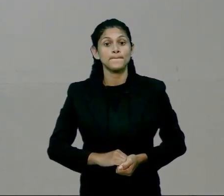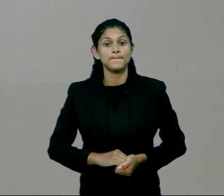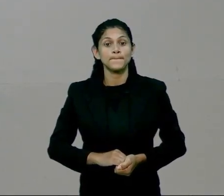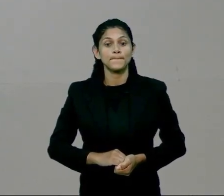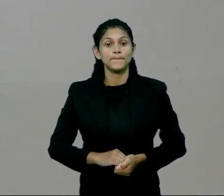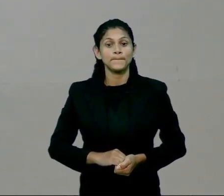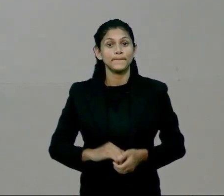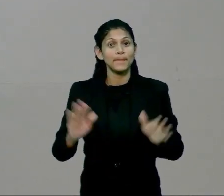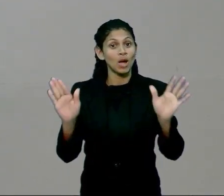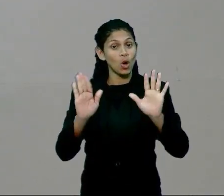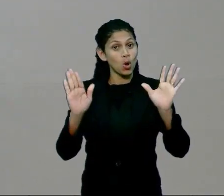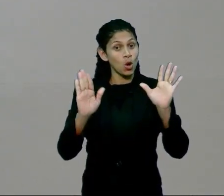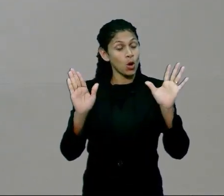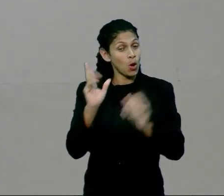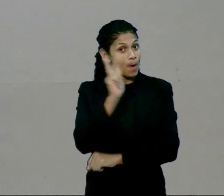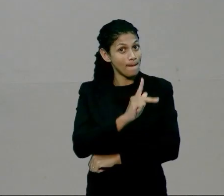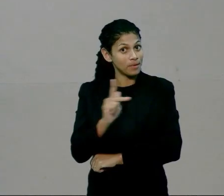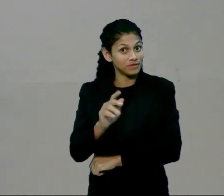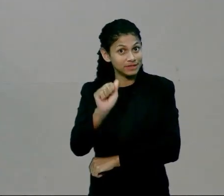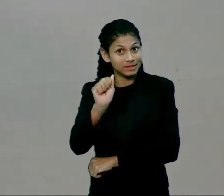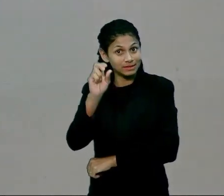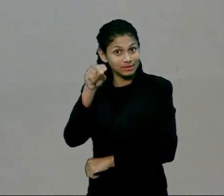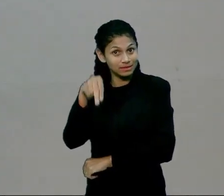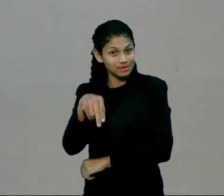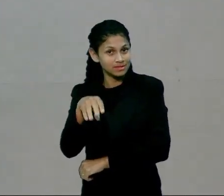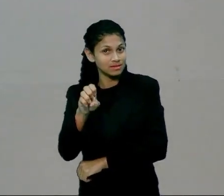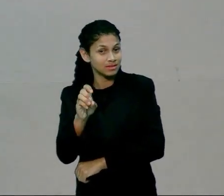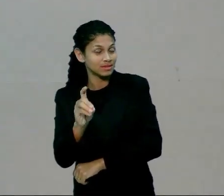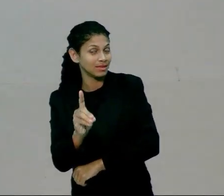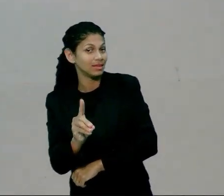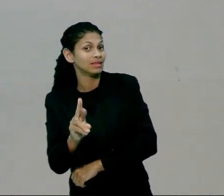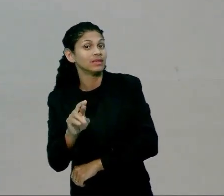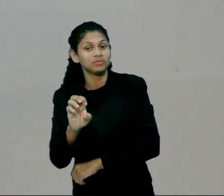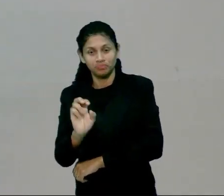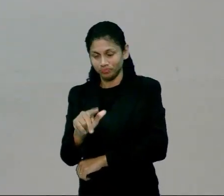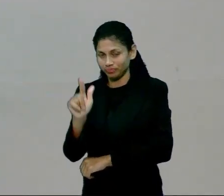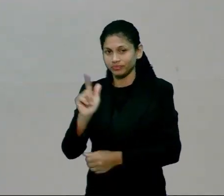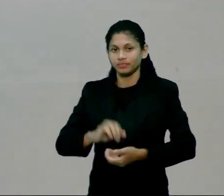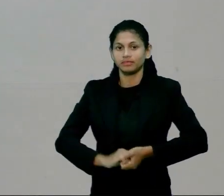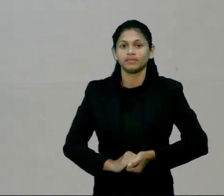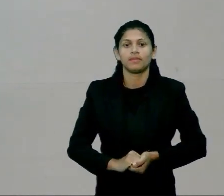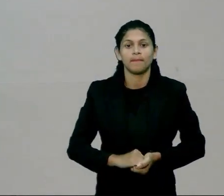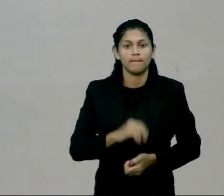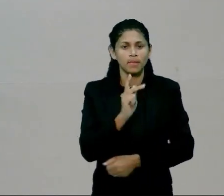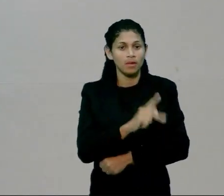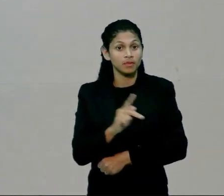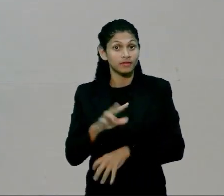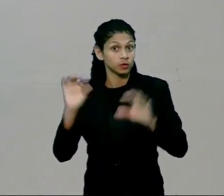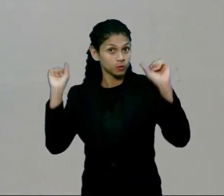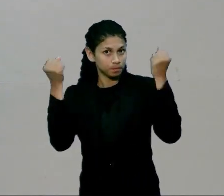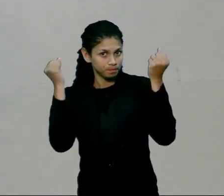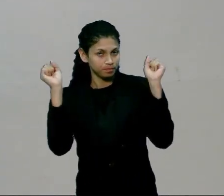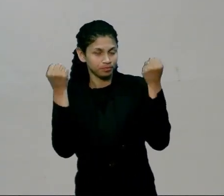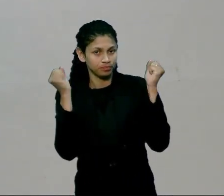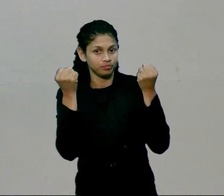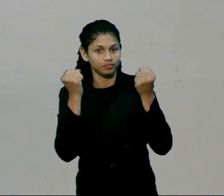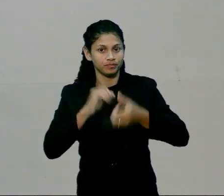E aí, eu sou o André Vasconcelos, professor de cinema. E aí, tudo bom com vocês? Eu sou o André Vasconcelos, este aqui é o